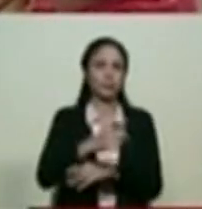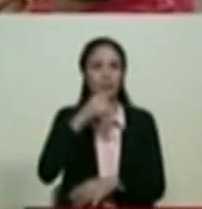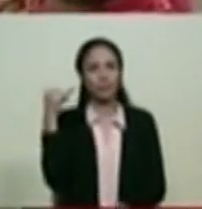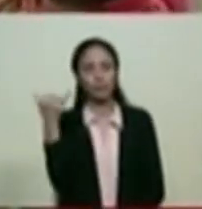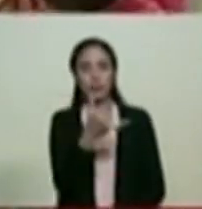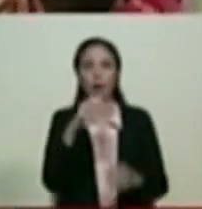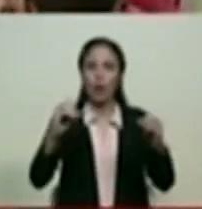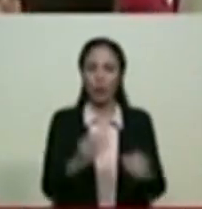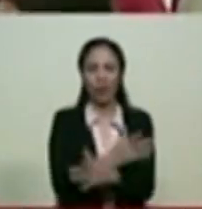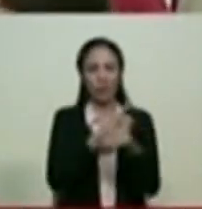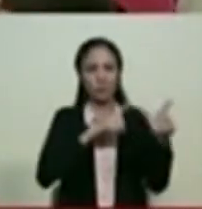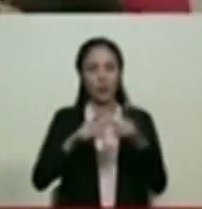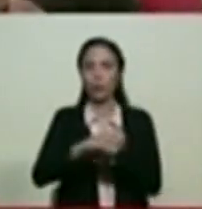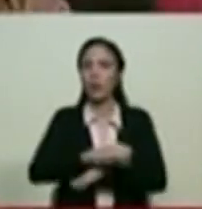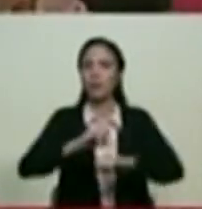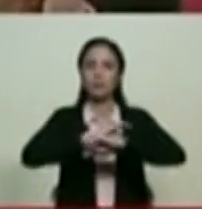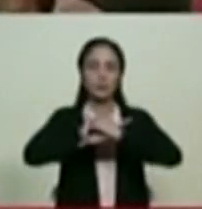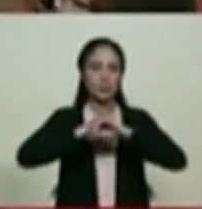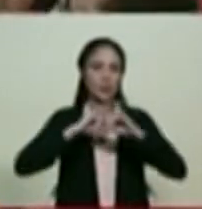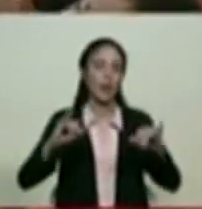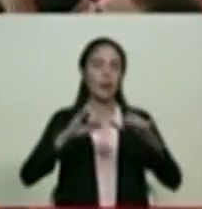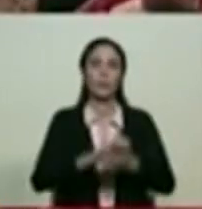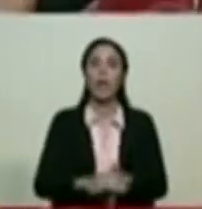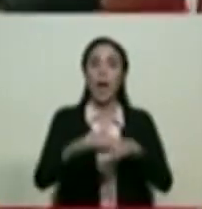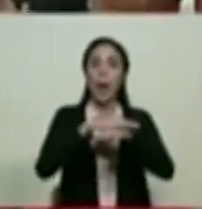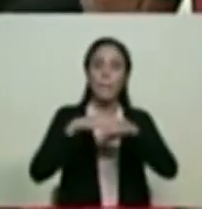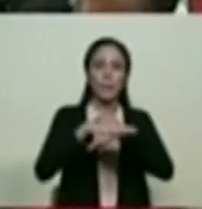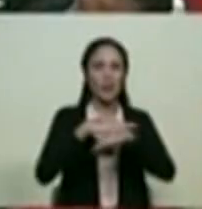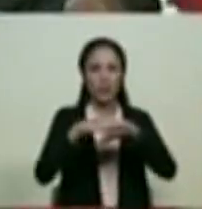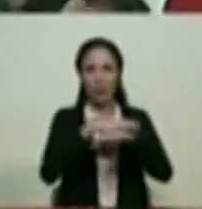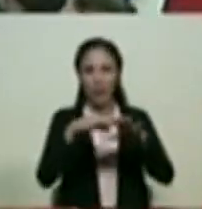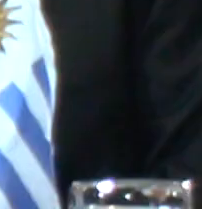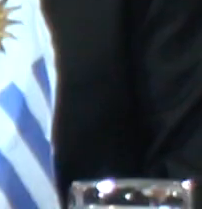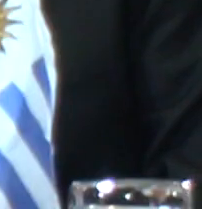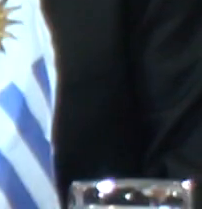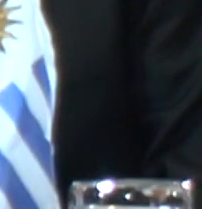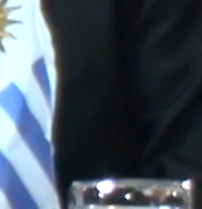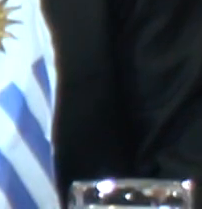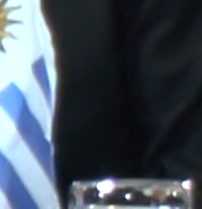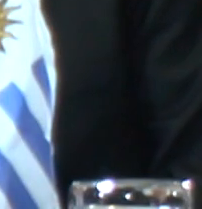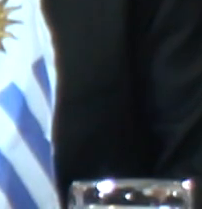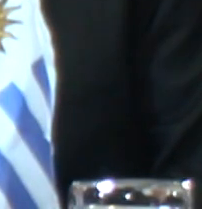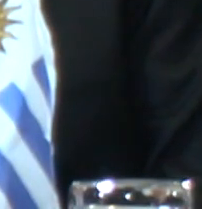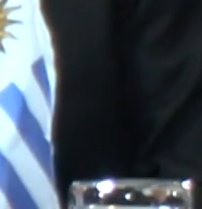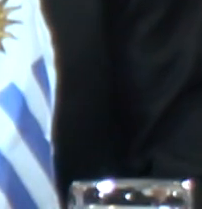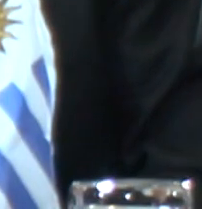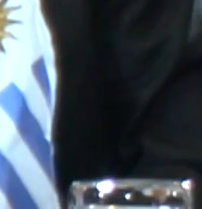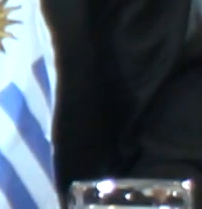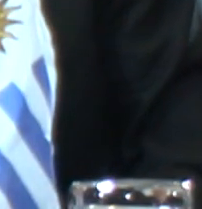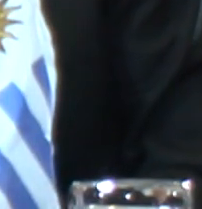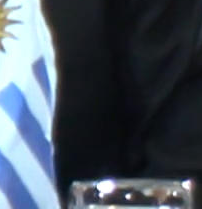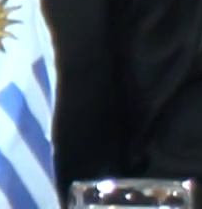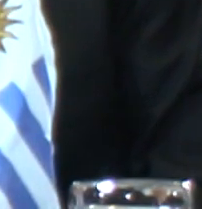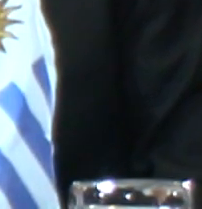do é do ministério de colônias seria o colônia não vamos revelar o é em abril de 2017 a